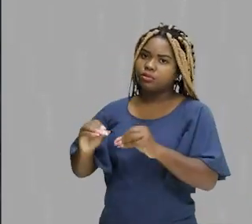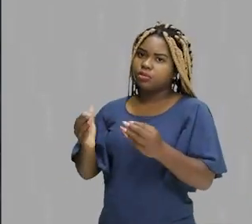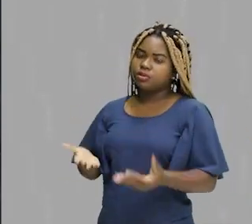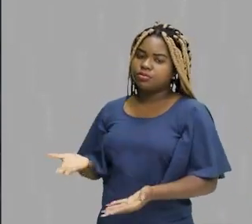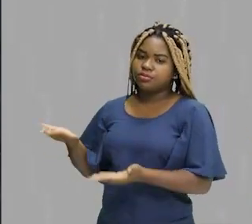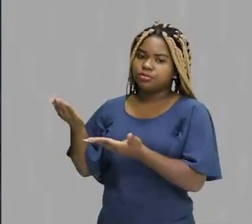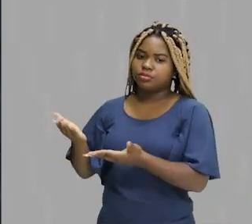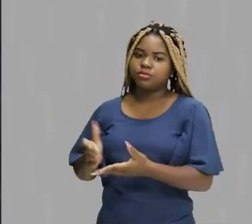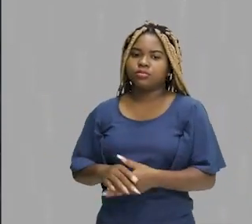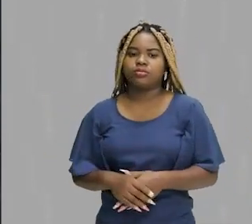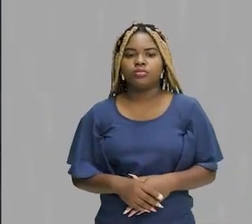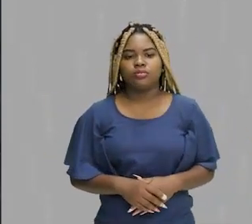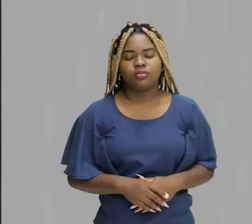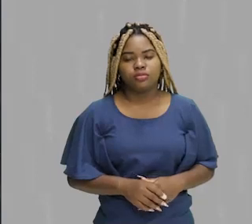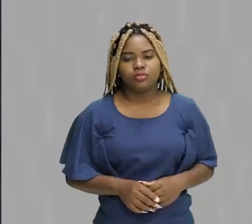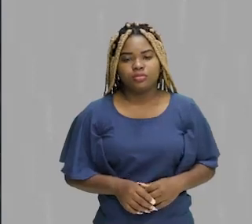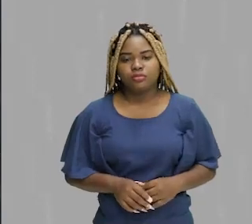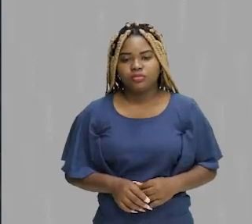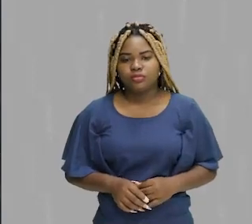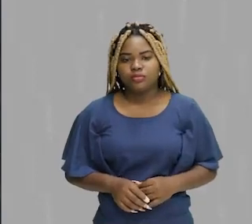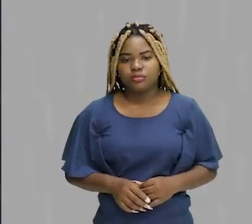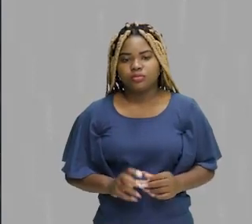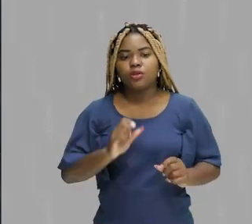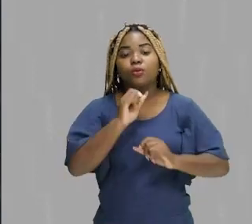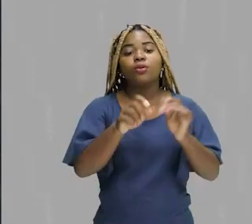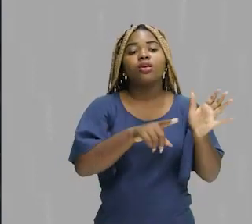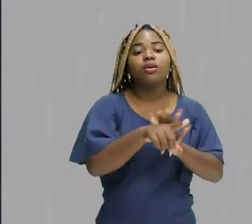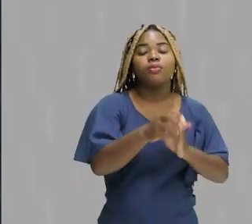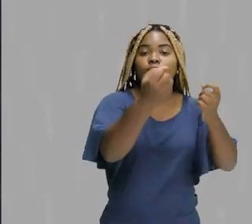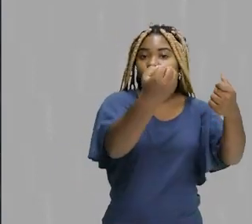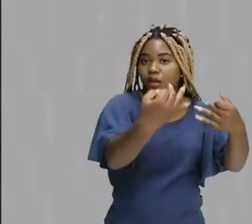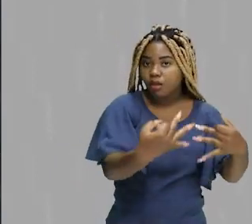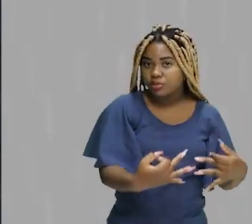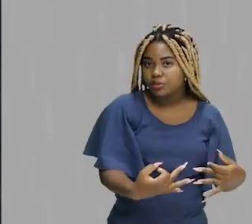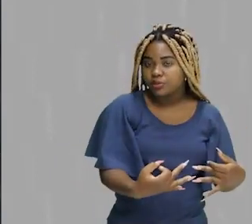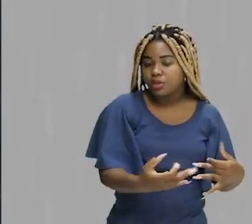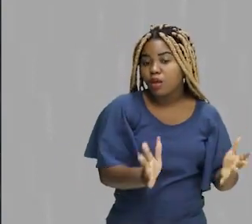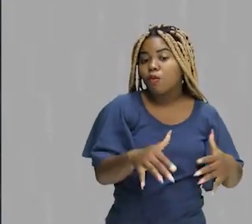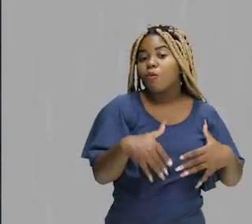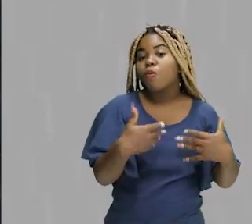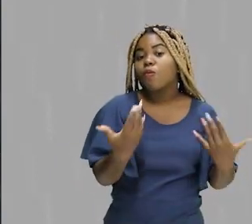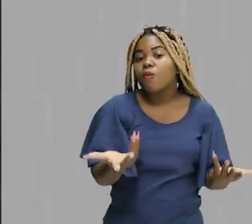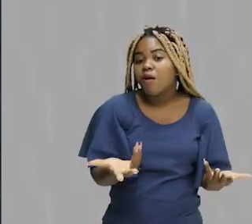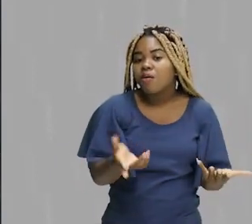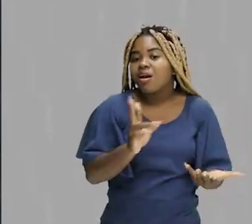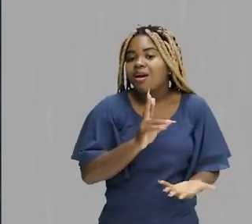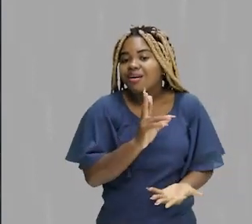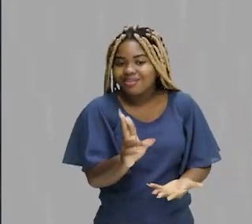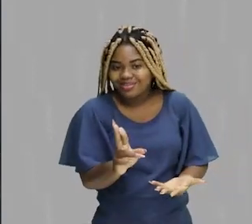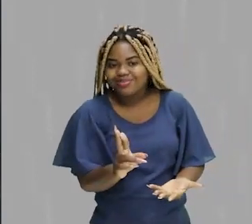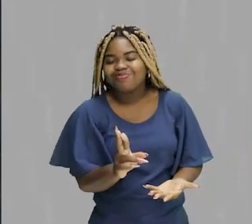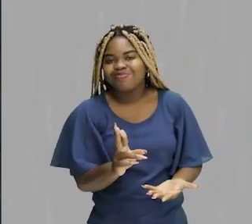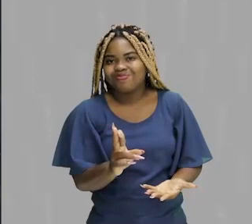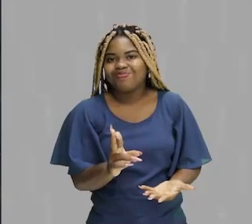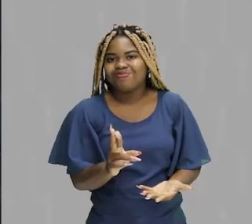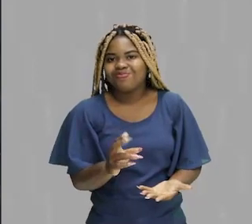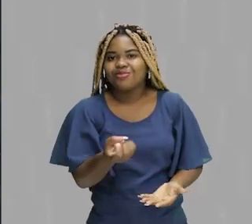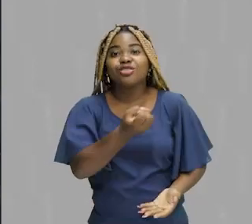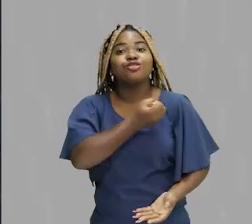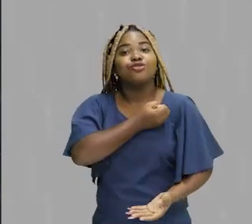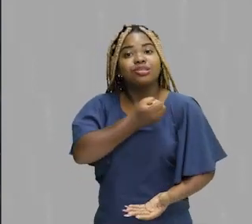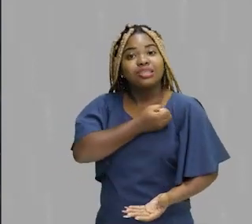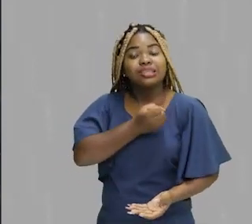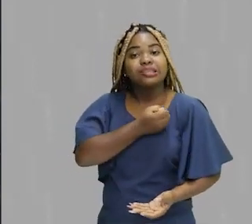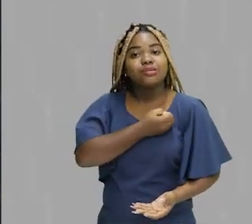entalpia de formação da água. O que a questão quer? Indique qual o valor da entalpia de combustão do